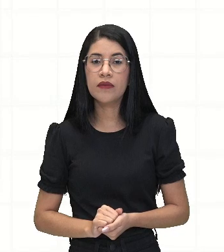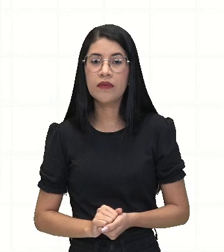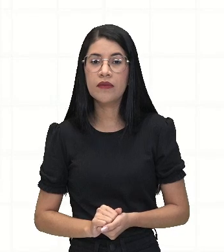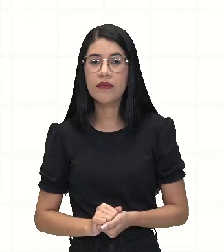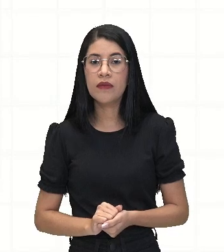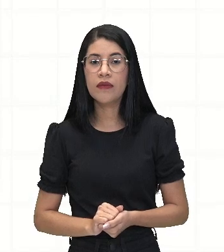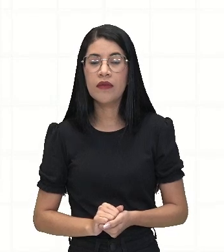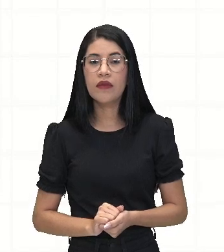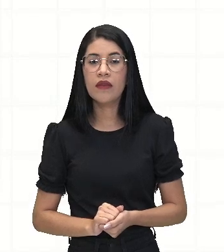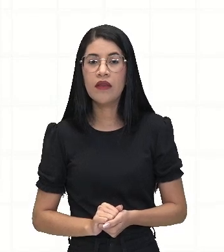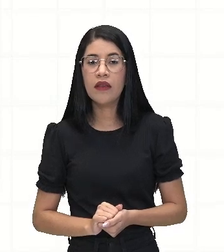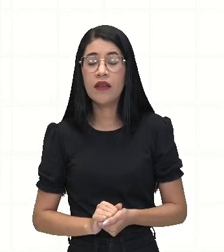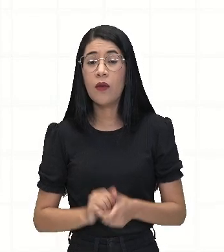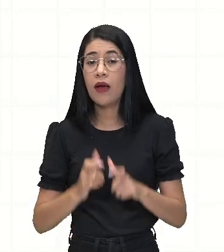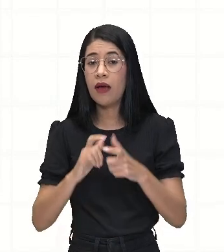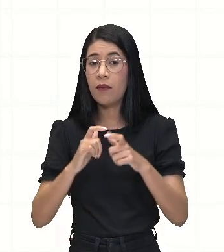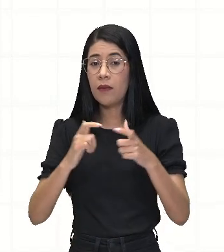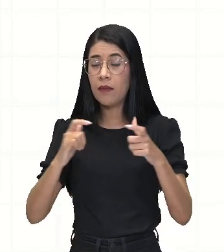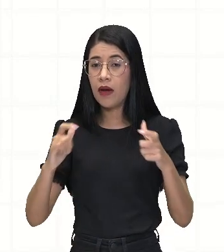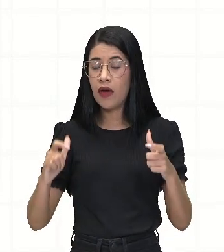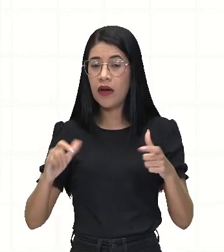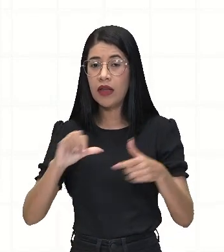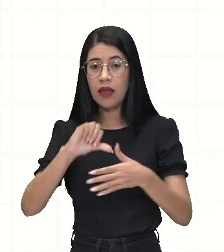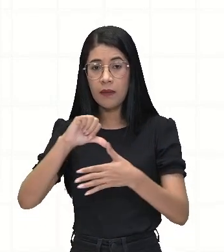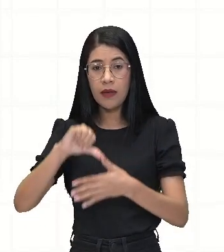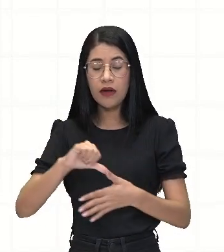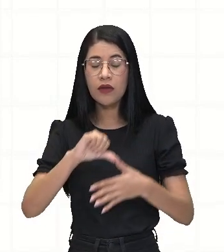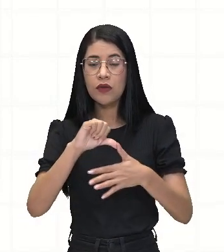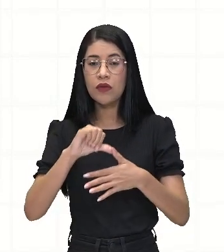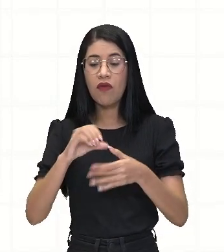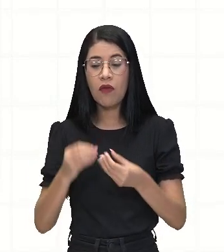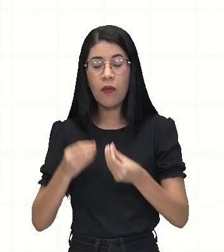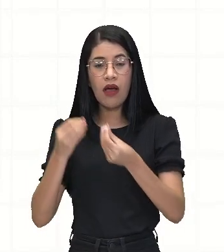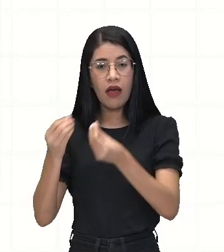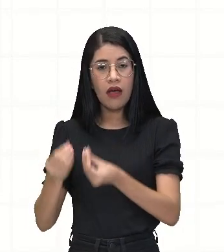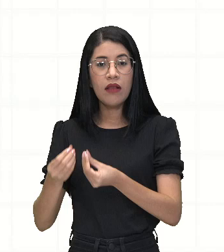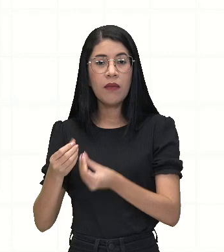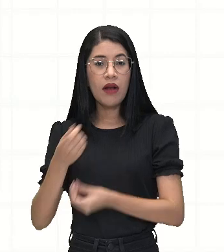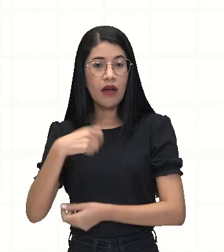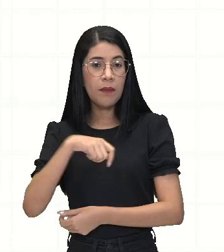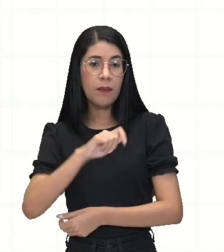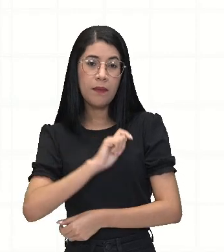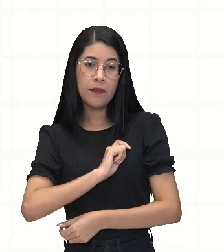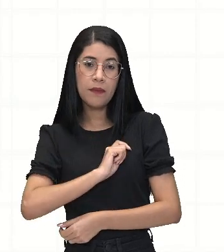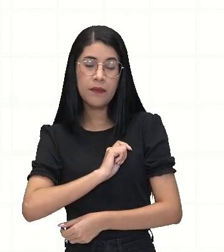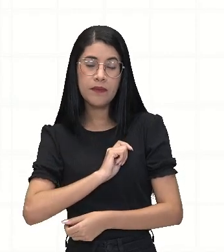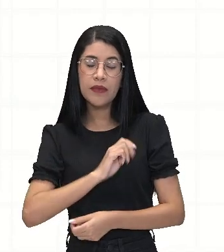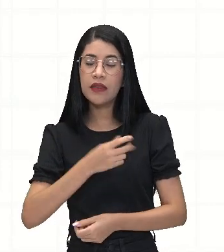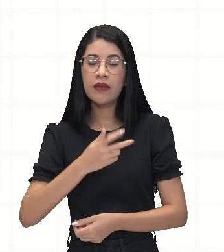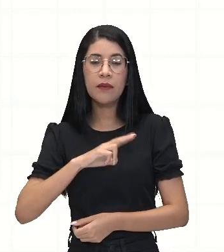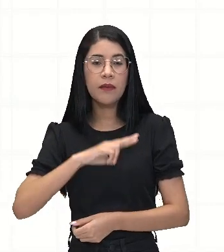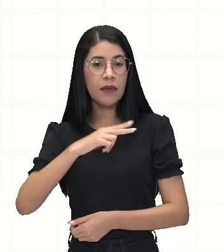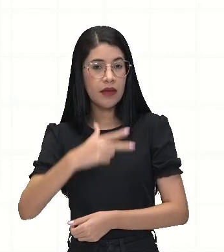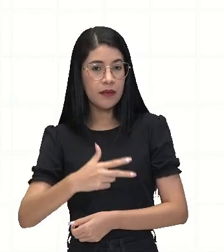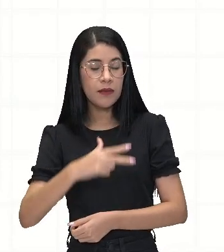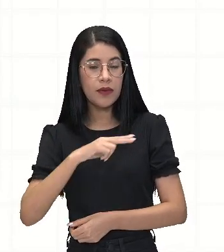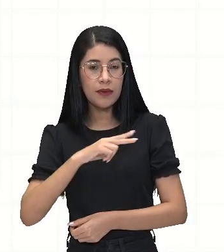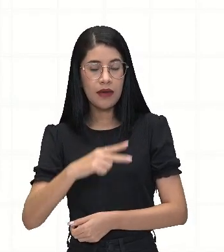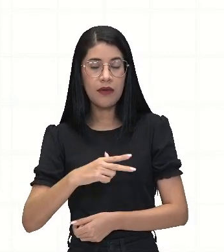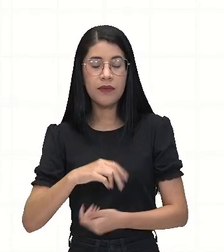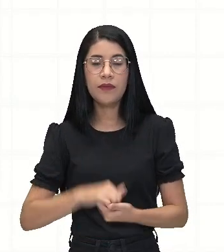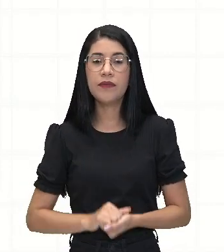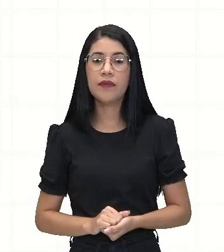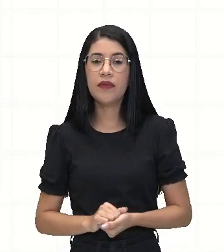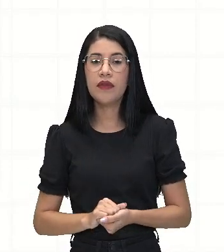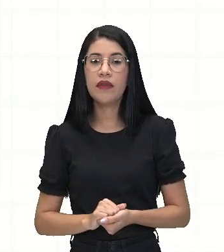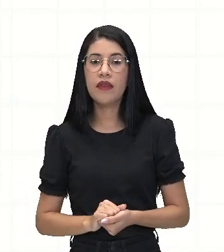portuguesa grande parte da América do Sul. Então, a gente vai observar nesse processo,